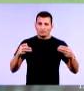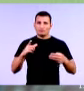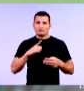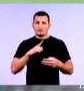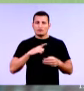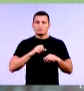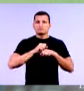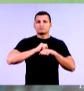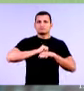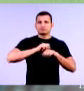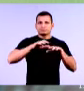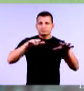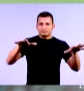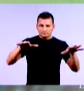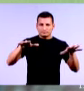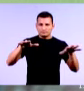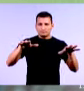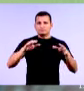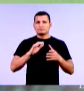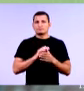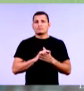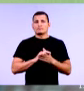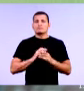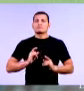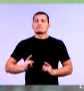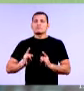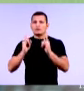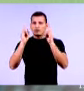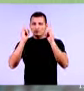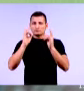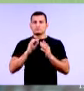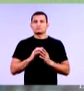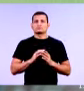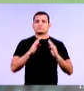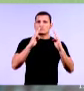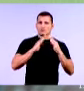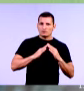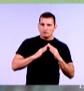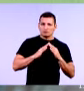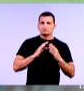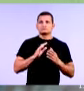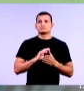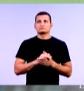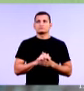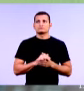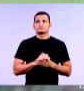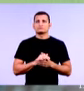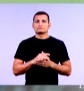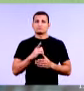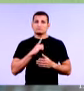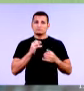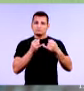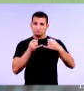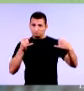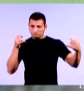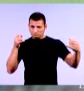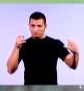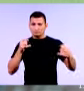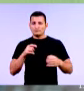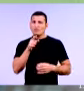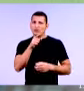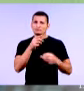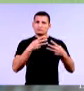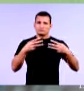prédios diferentes, né? Interligados por cabos ou conexões sem fio. Essas redes são